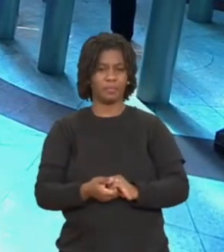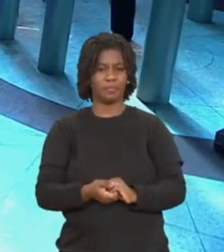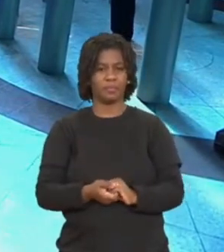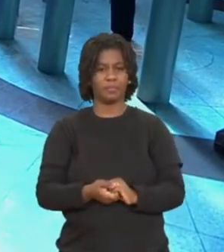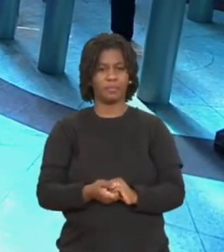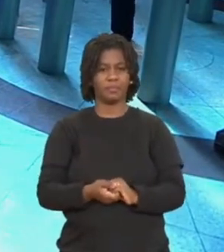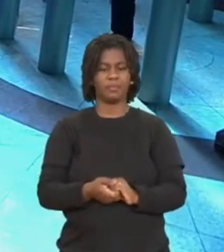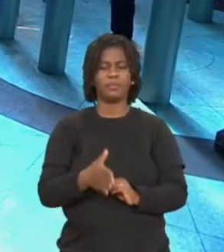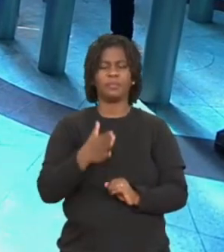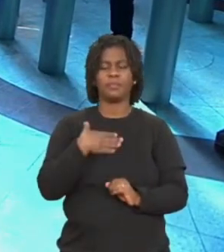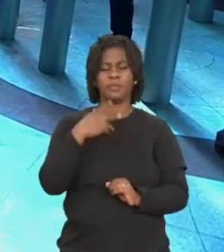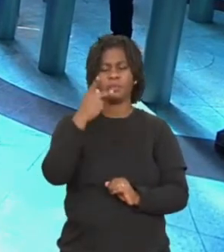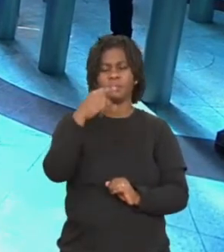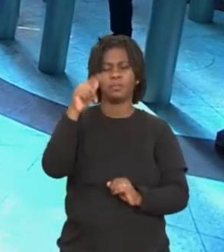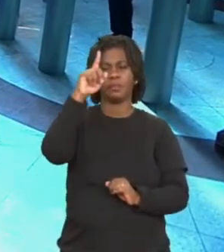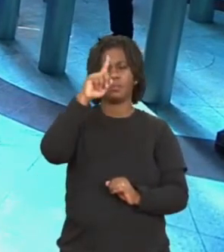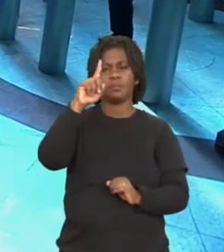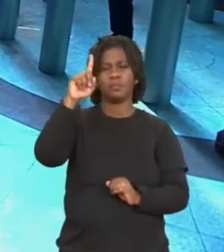Meu Pai,